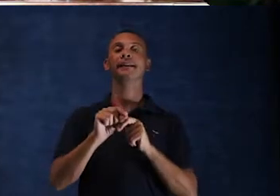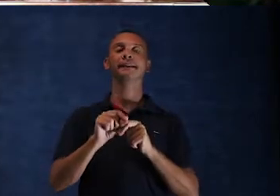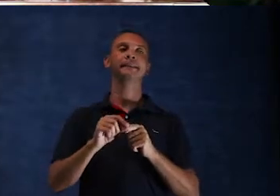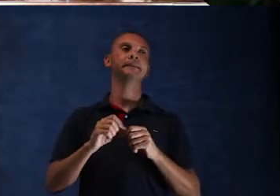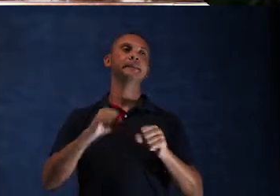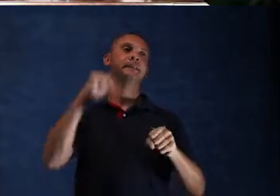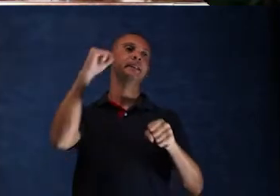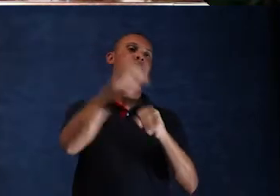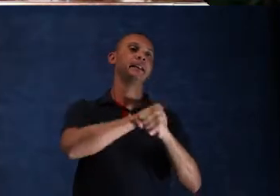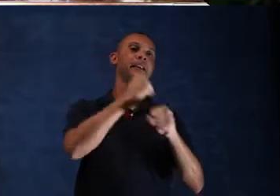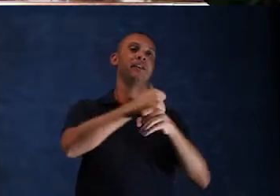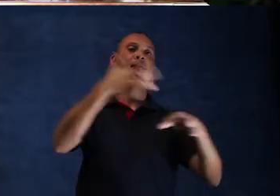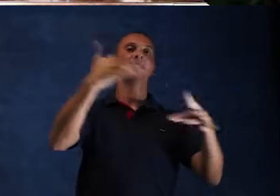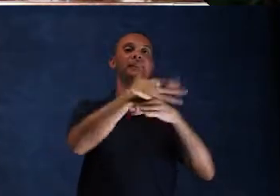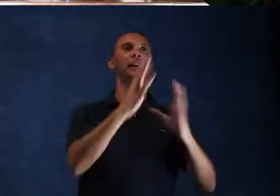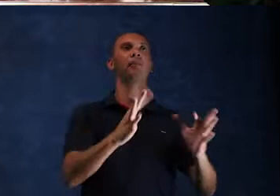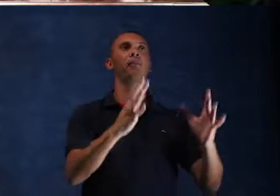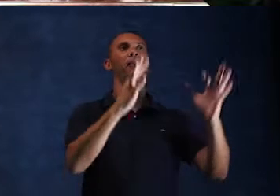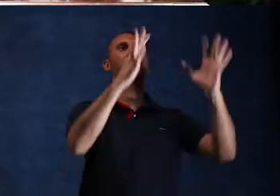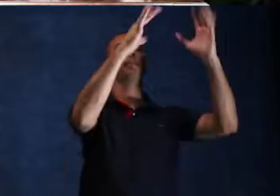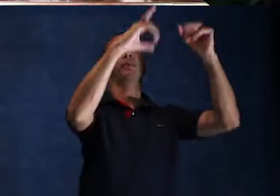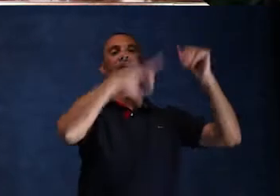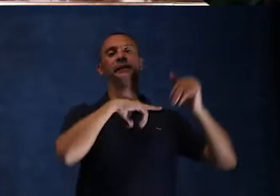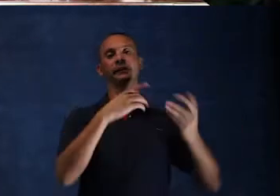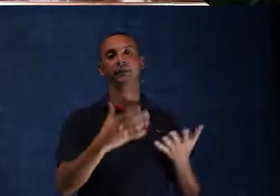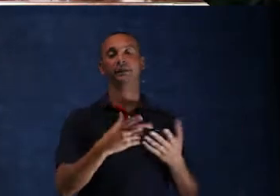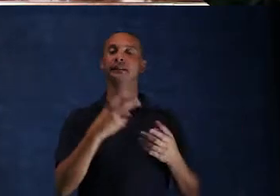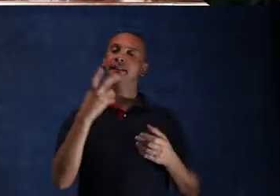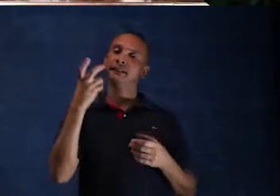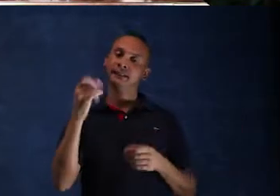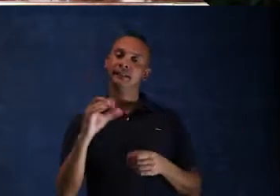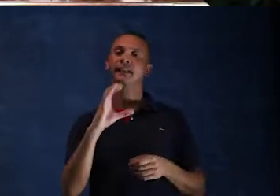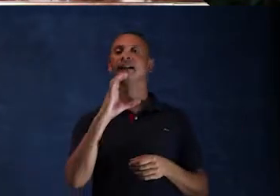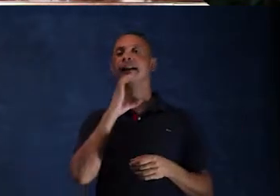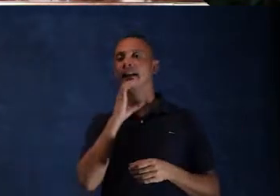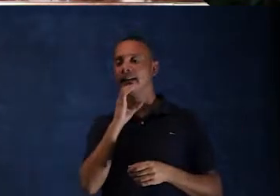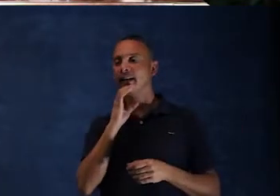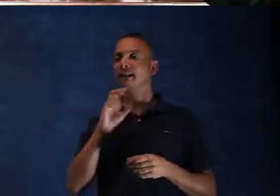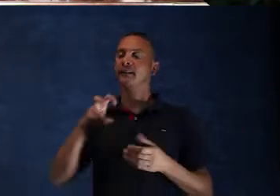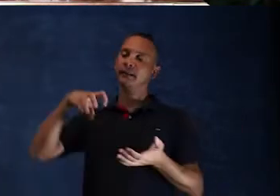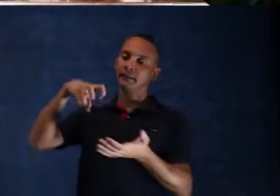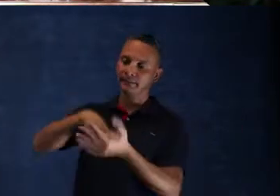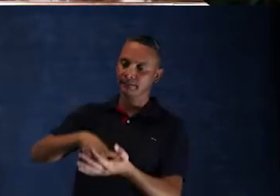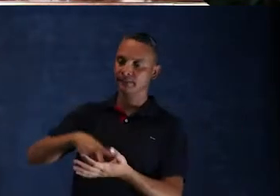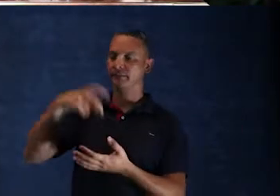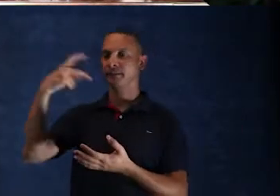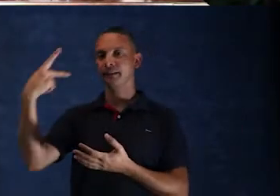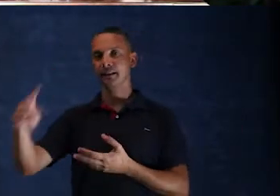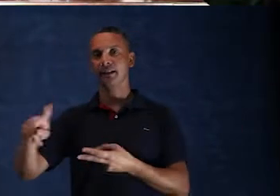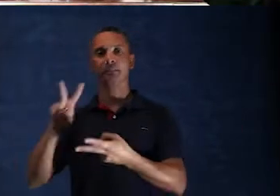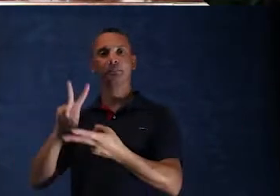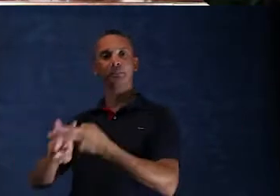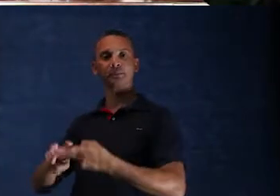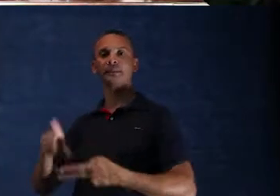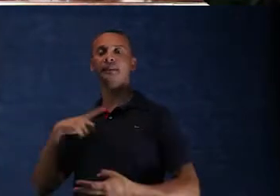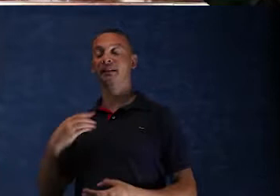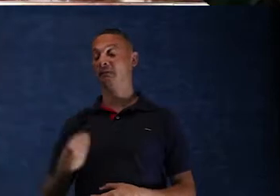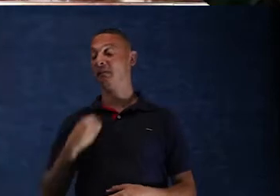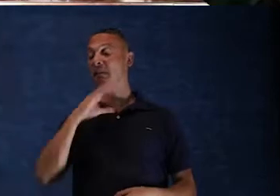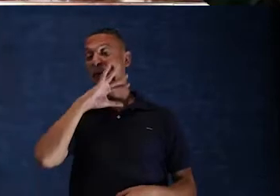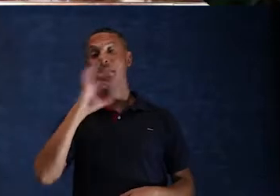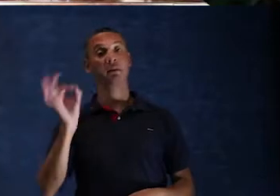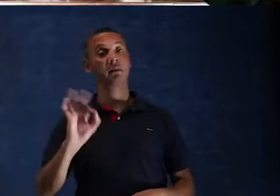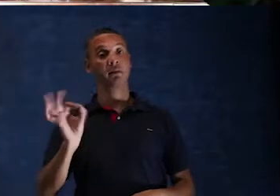cidade. Então, se ele ficasse cumprindo a pena dele, sendo errante, talvez a vida não fosse tão ruim,